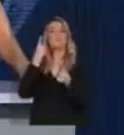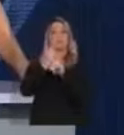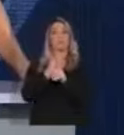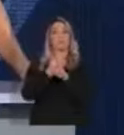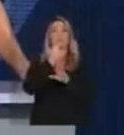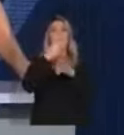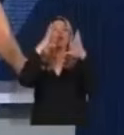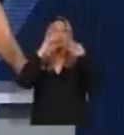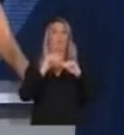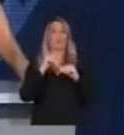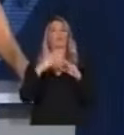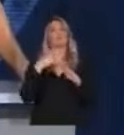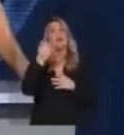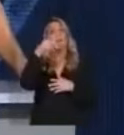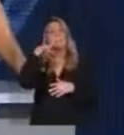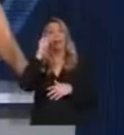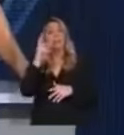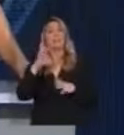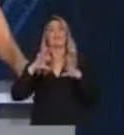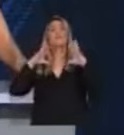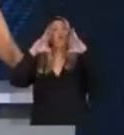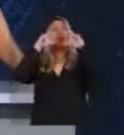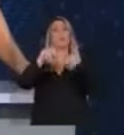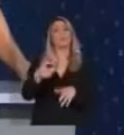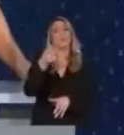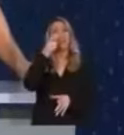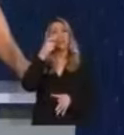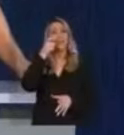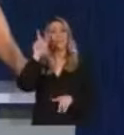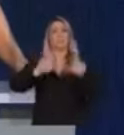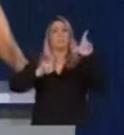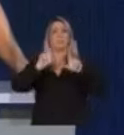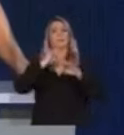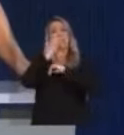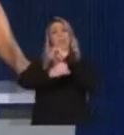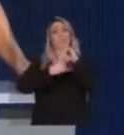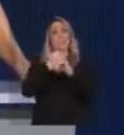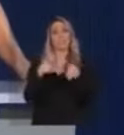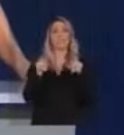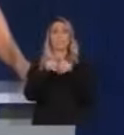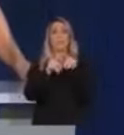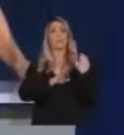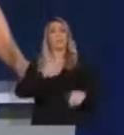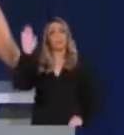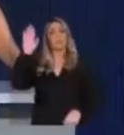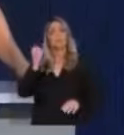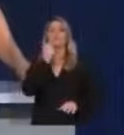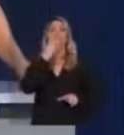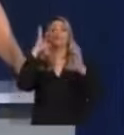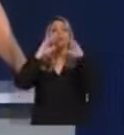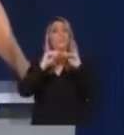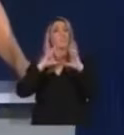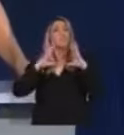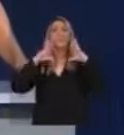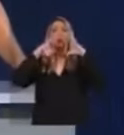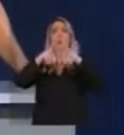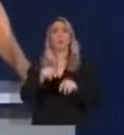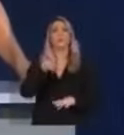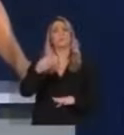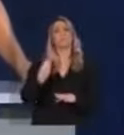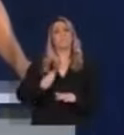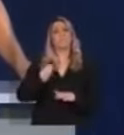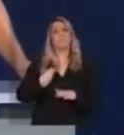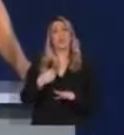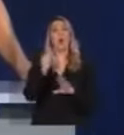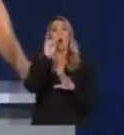PR Amanda para todos os nossos telespectadores para quem nos assiste pela internet aos candidatos Boa noite a todos estão presentes aqui